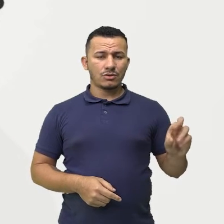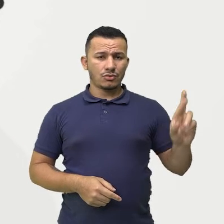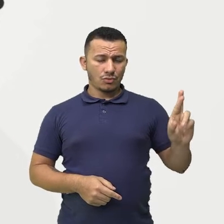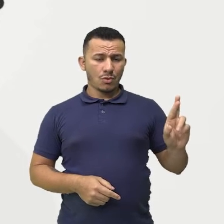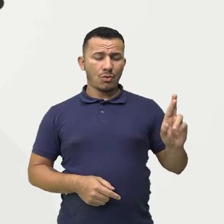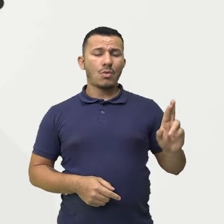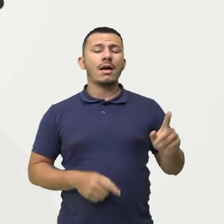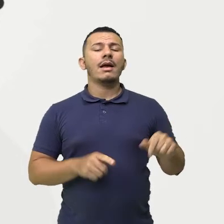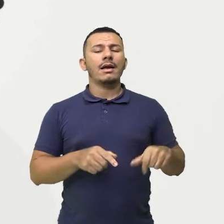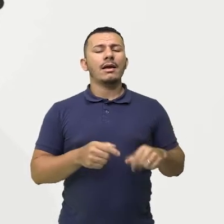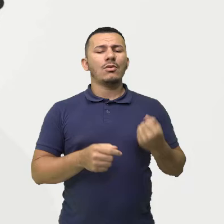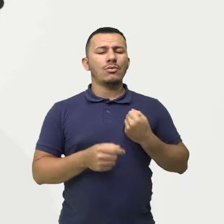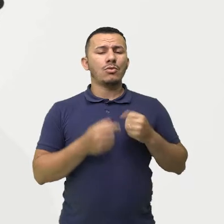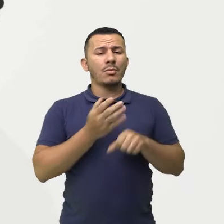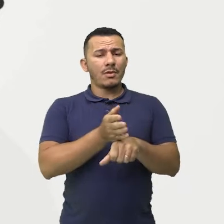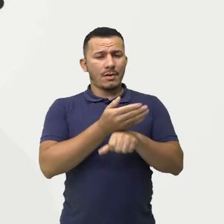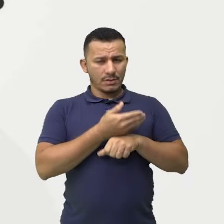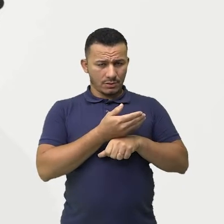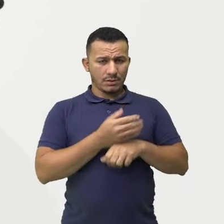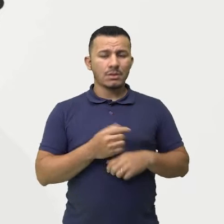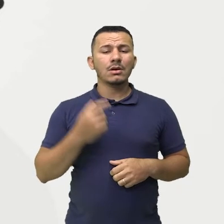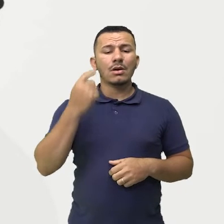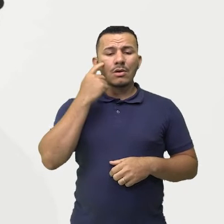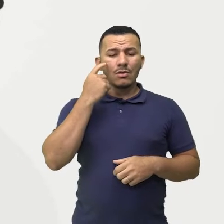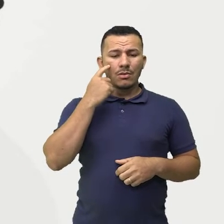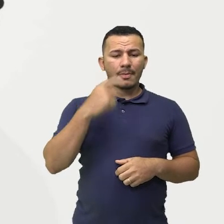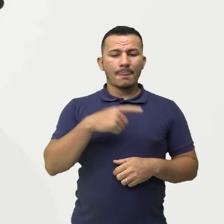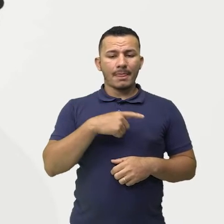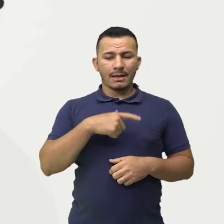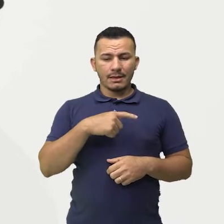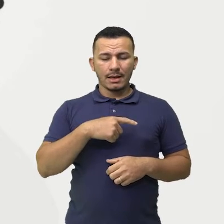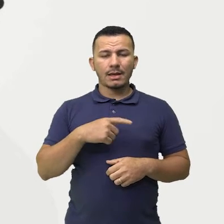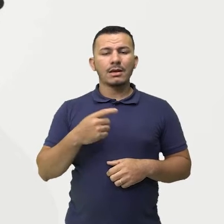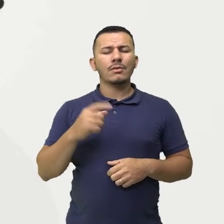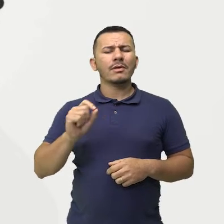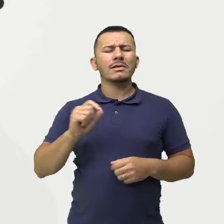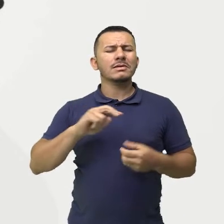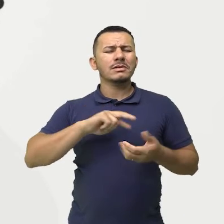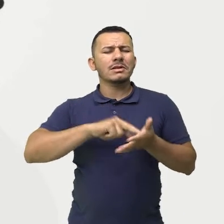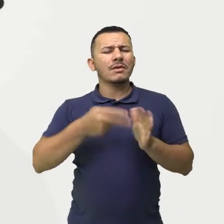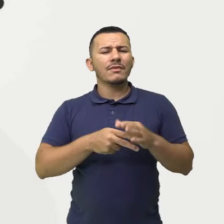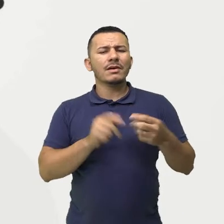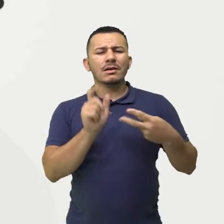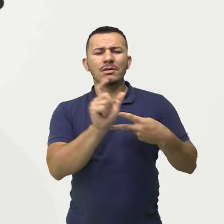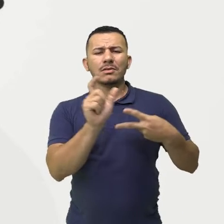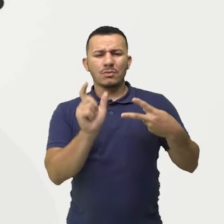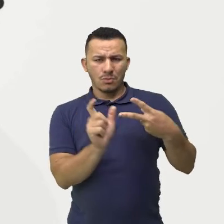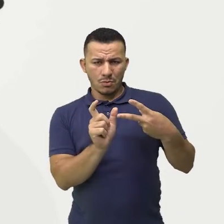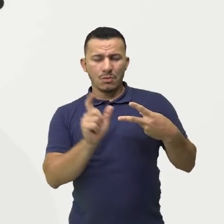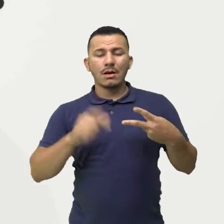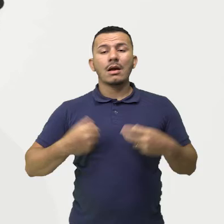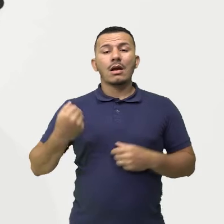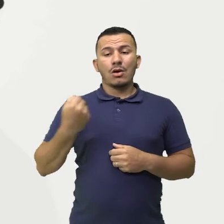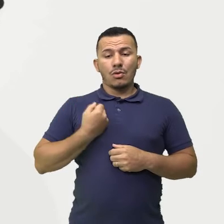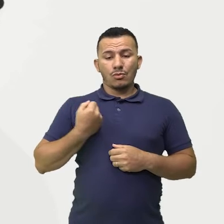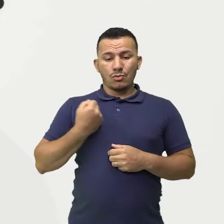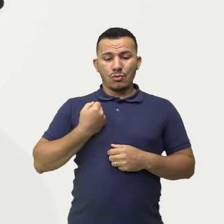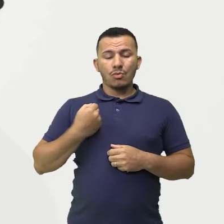o sucessor de um número inteiro é o número que está